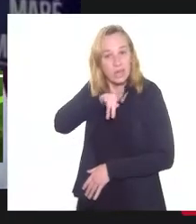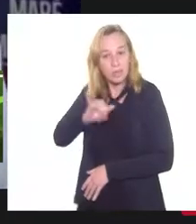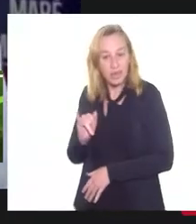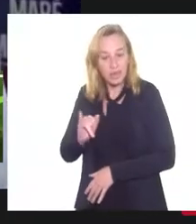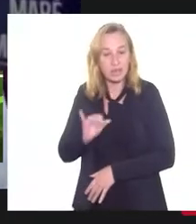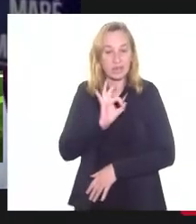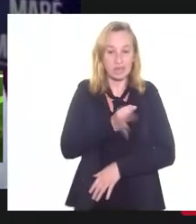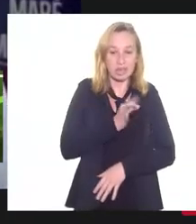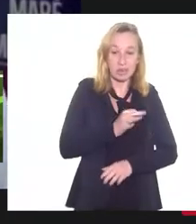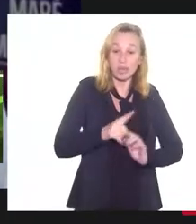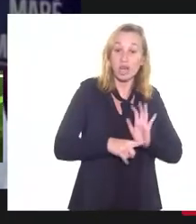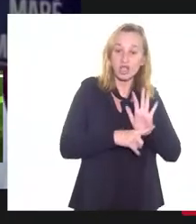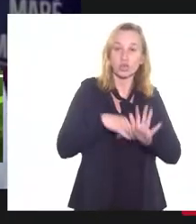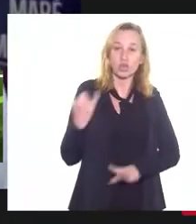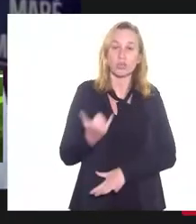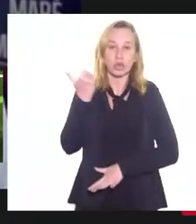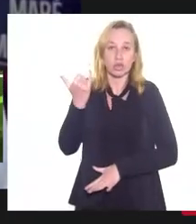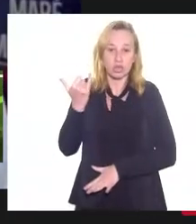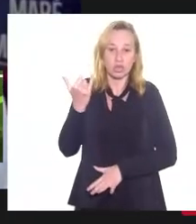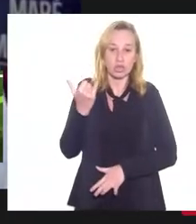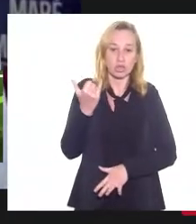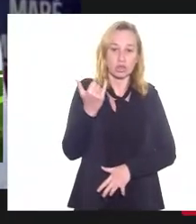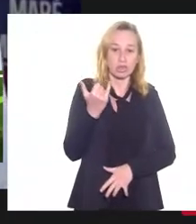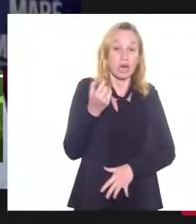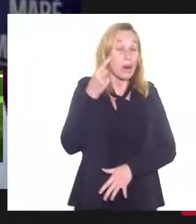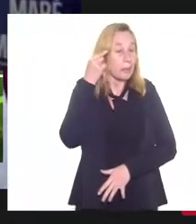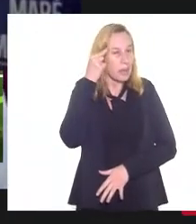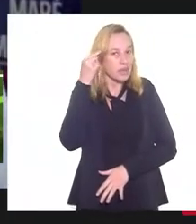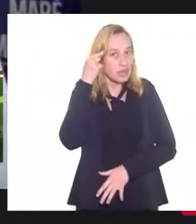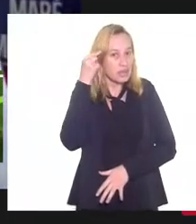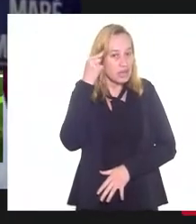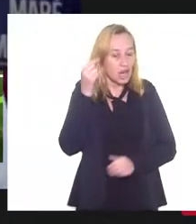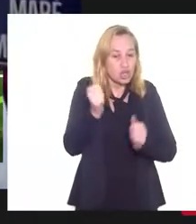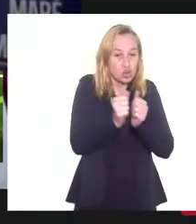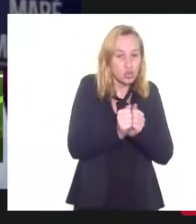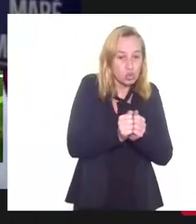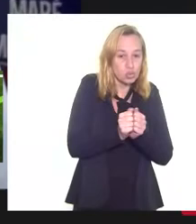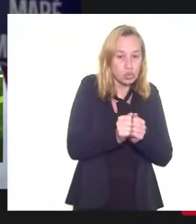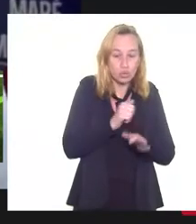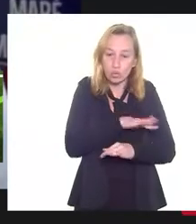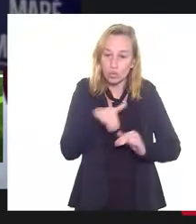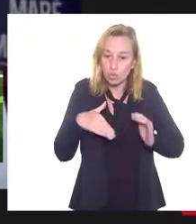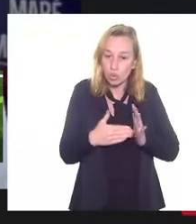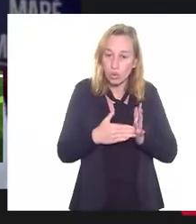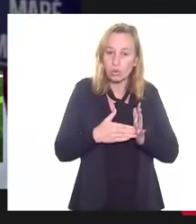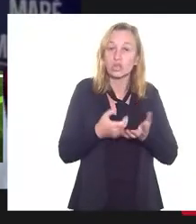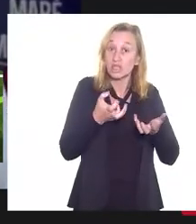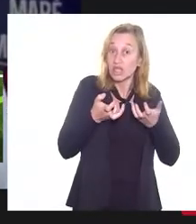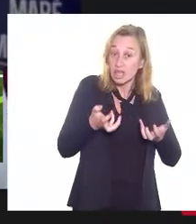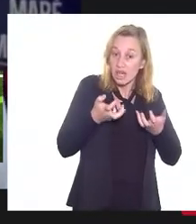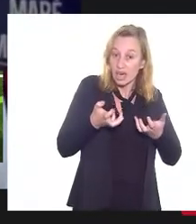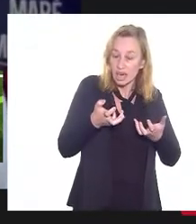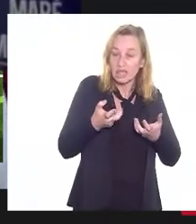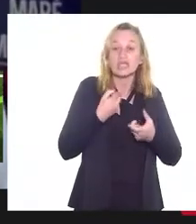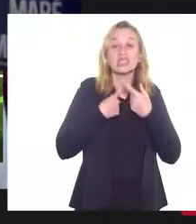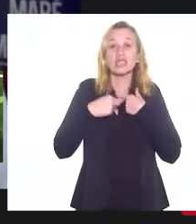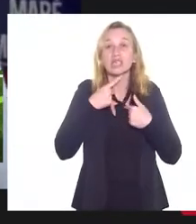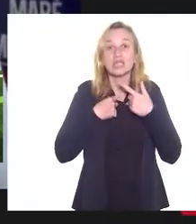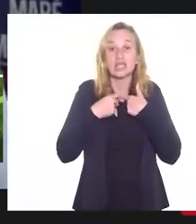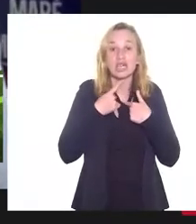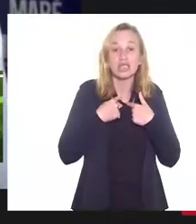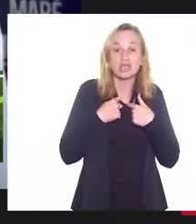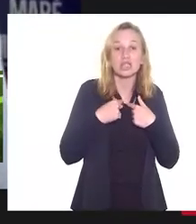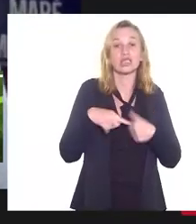uma contribuição importante no que tange a pensar junto com aqueles e aquelas que querem e desejam e